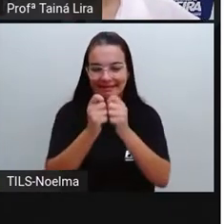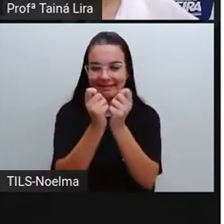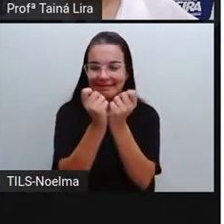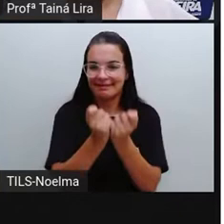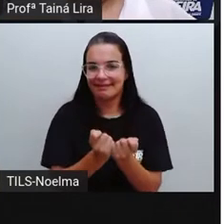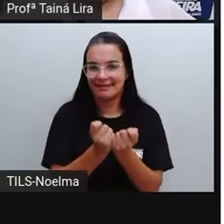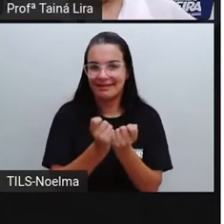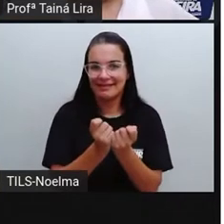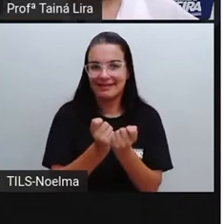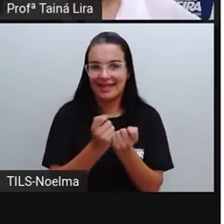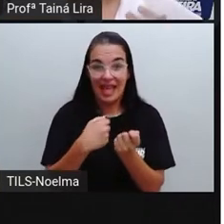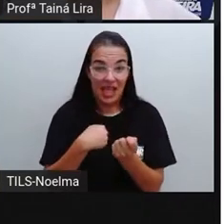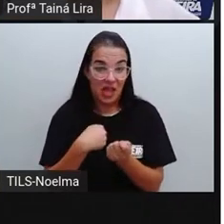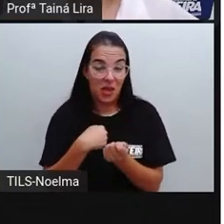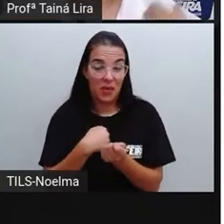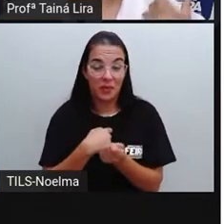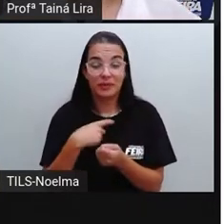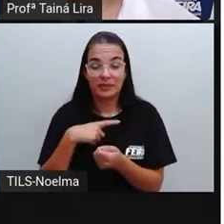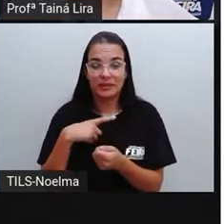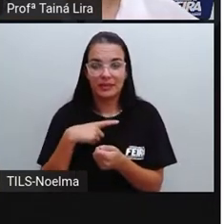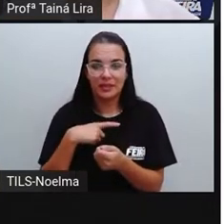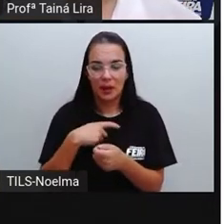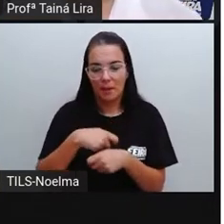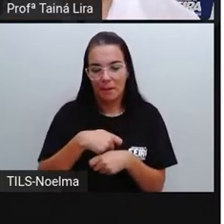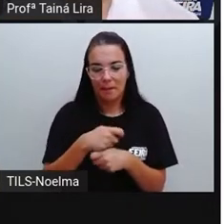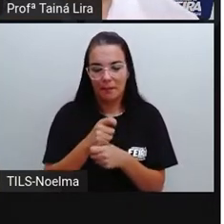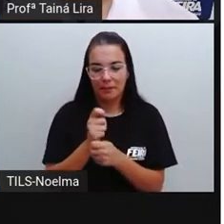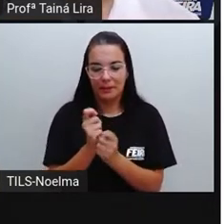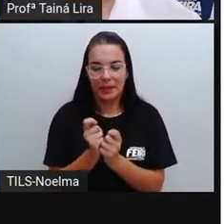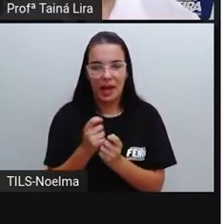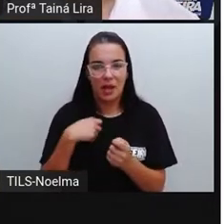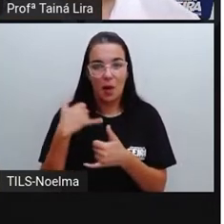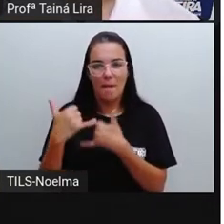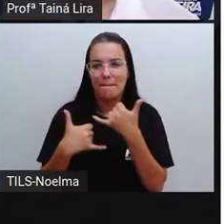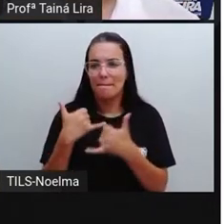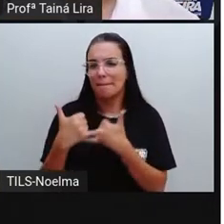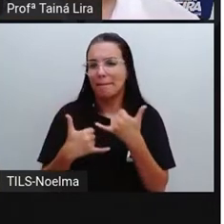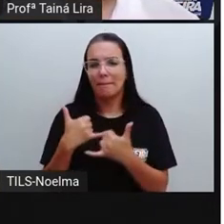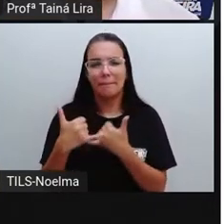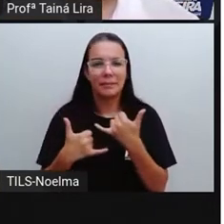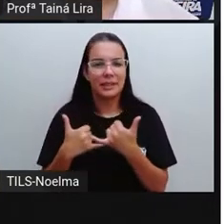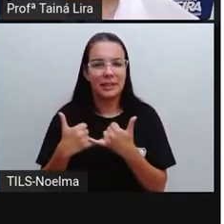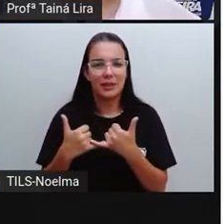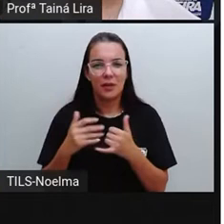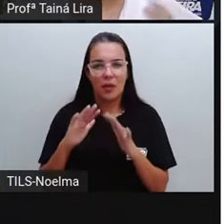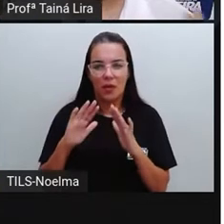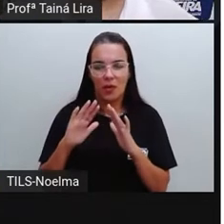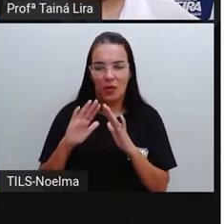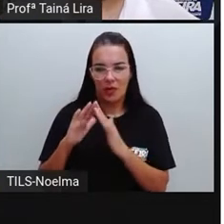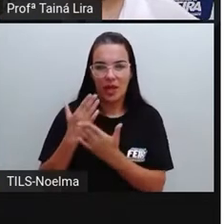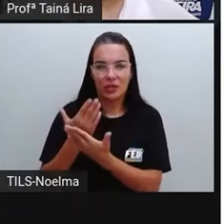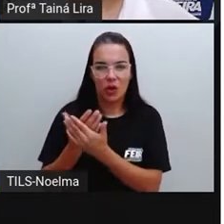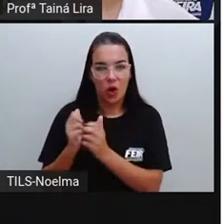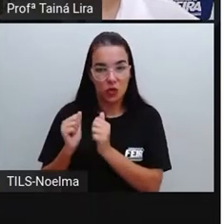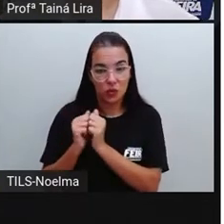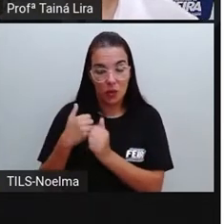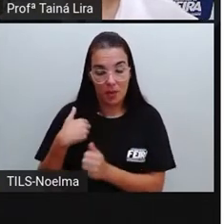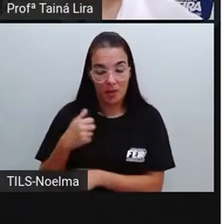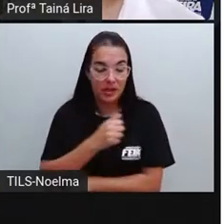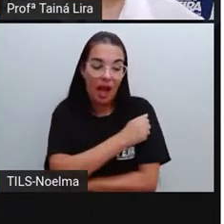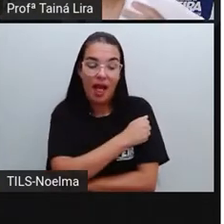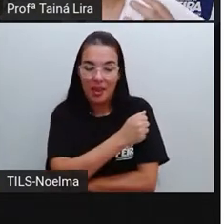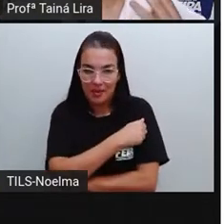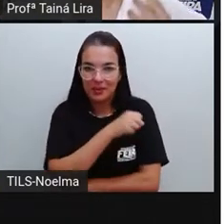conhecido. Eu mesma tenho um baralho, né? Que eu jogo lá na escola junto com os meus alunos,